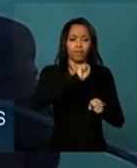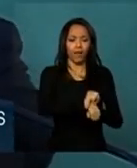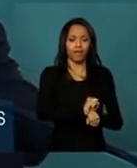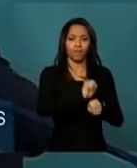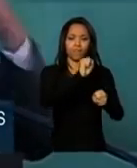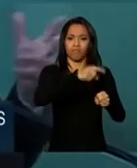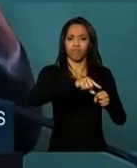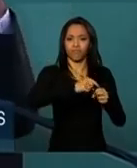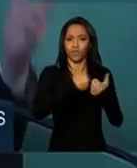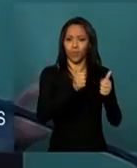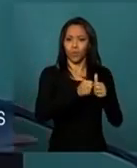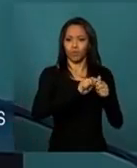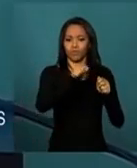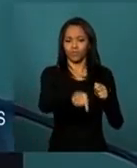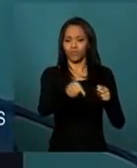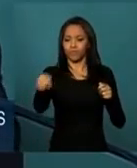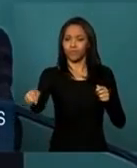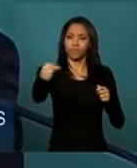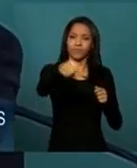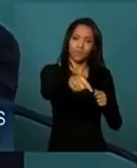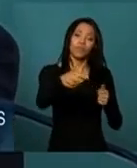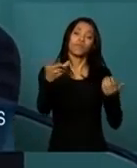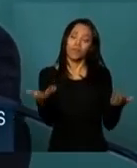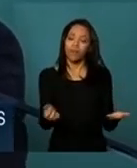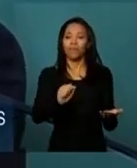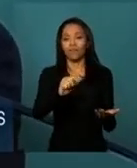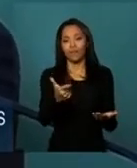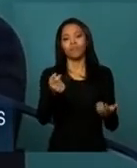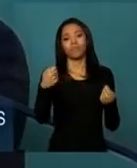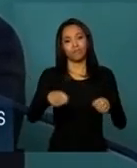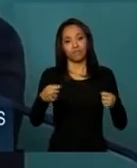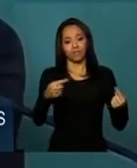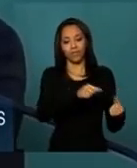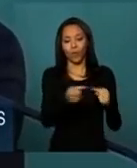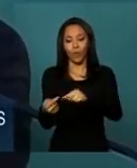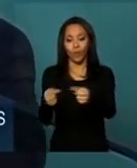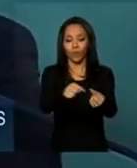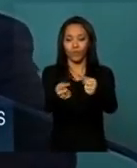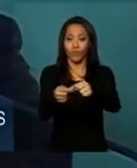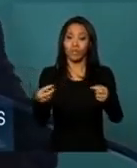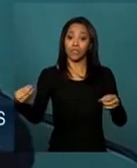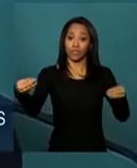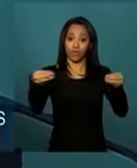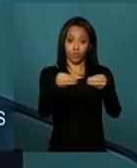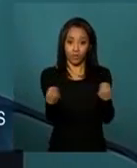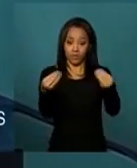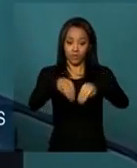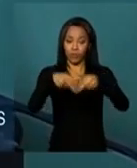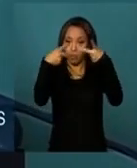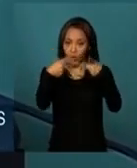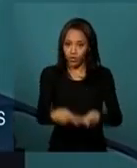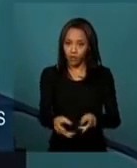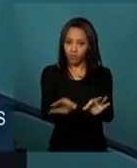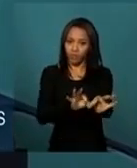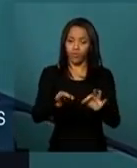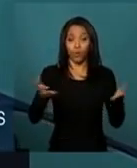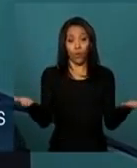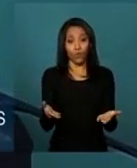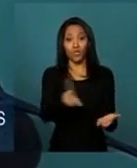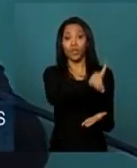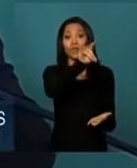embarque, melhorando a qualidade. E isso aí tem que ser, obviamente, integrado dentro do nosso plano diretor. Portanto, um dia de